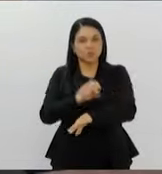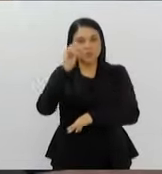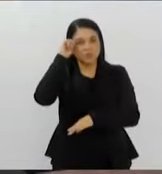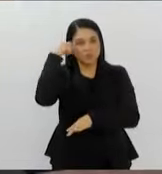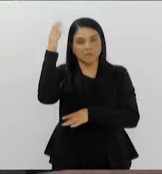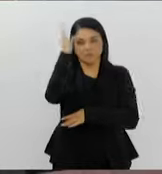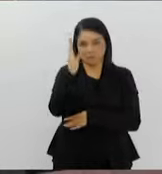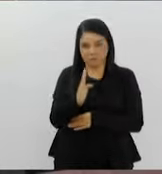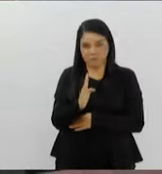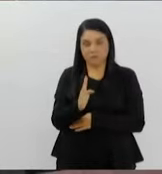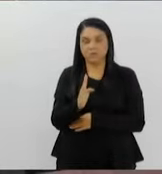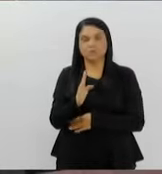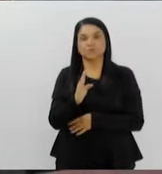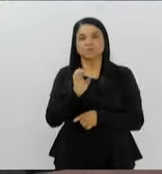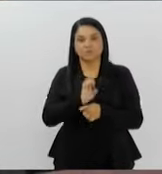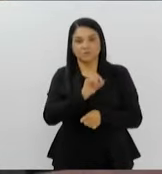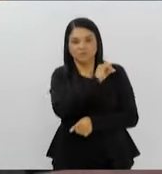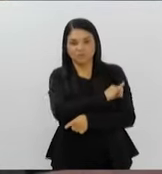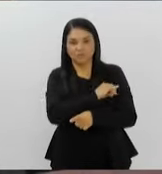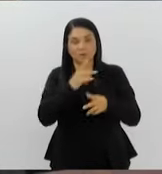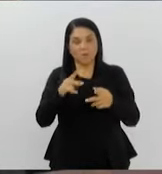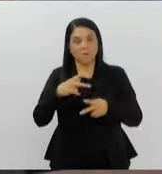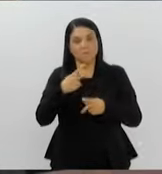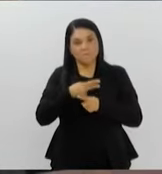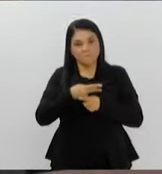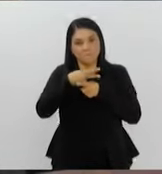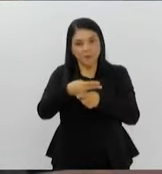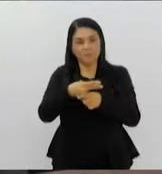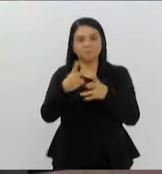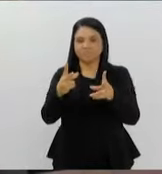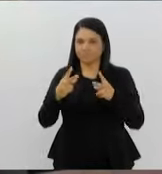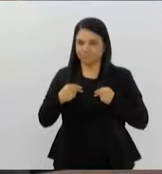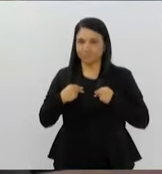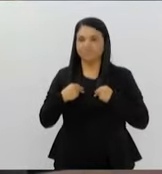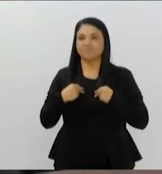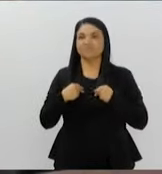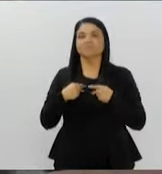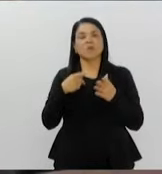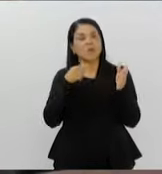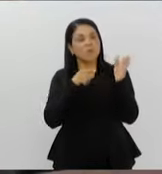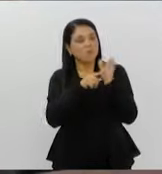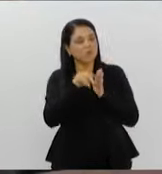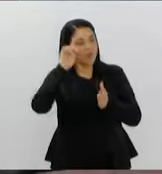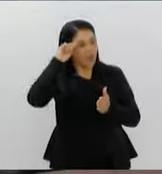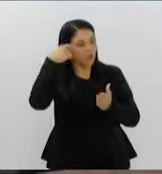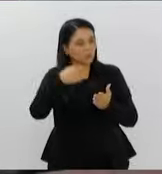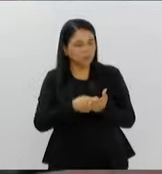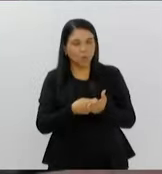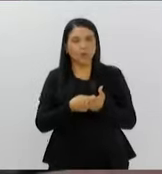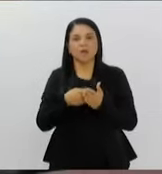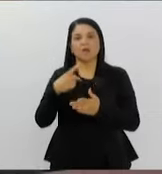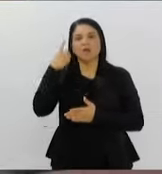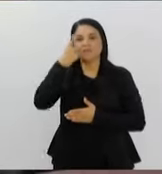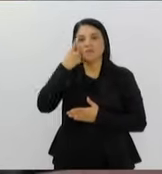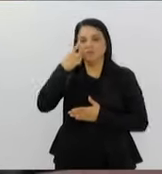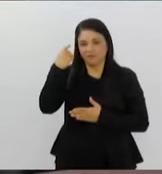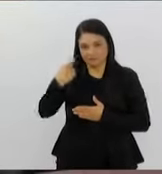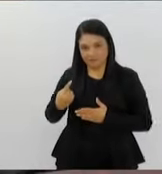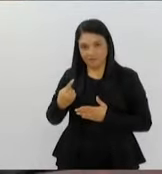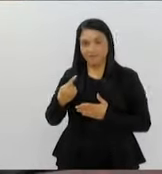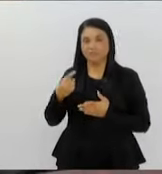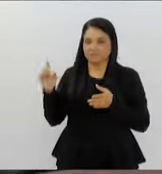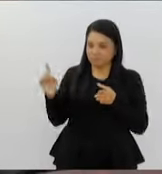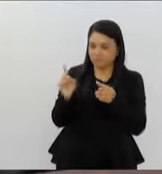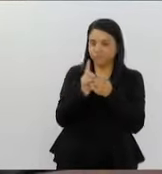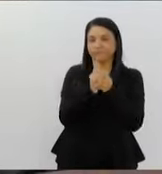brasileira, fluminense, e esse prêmio é muito merecido. Gostaria de perguntar à autora se ela abre com a autoria, e abrindo com a autoria, gostaria